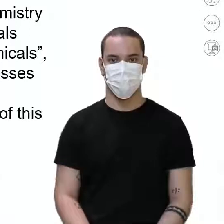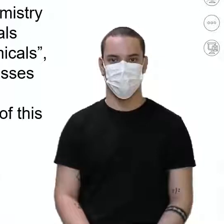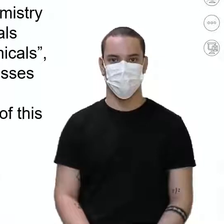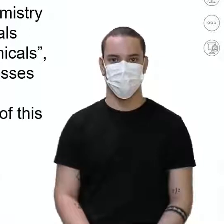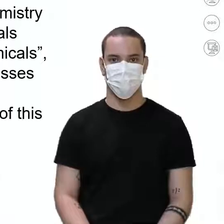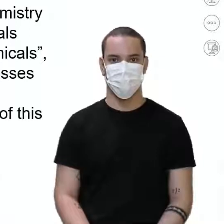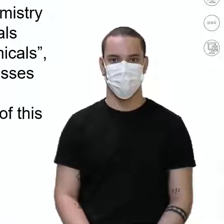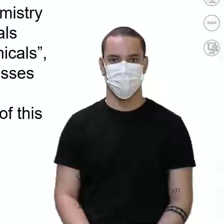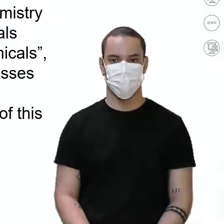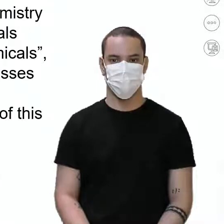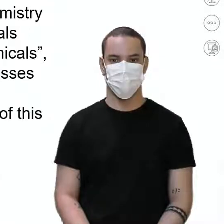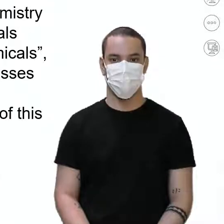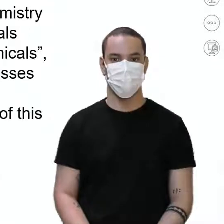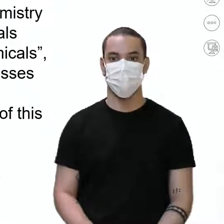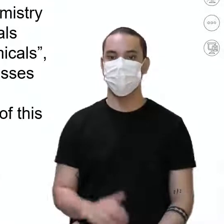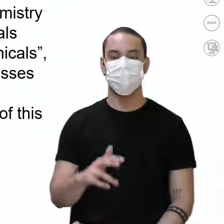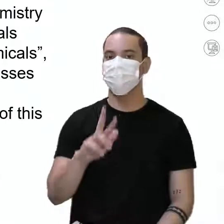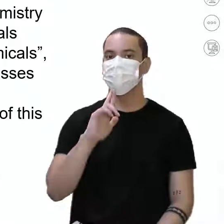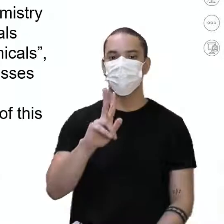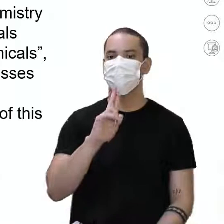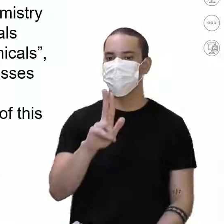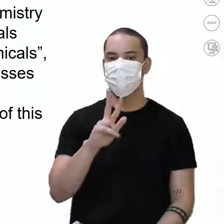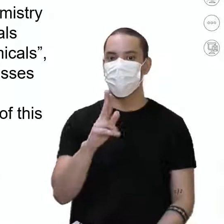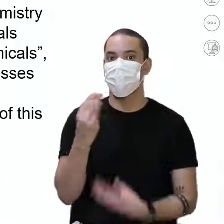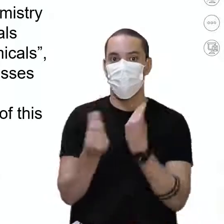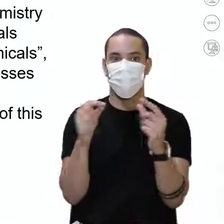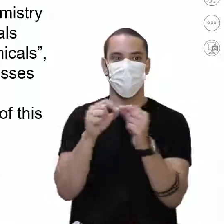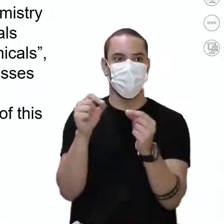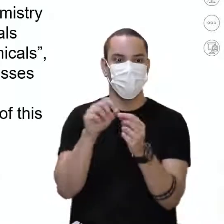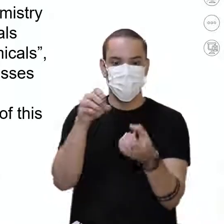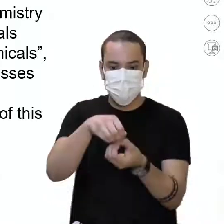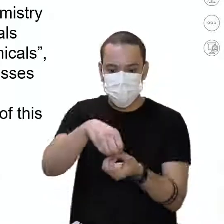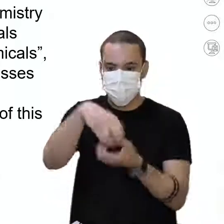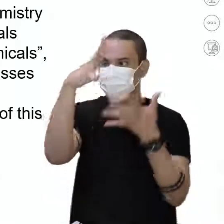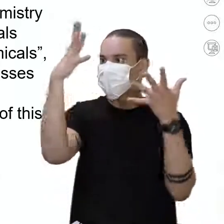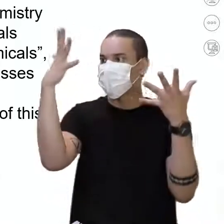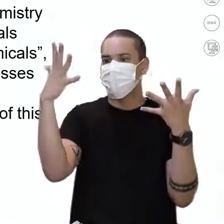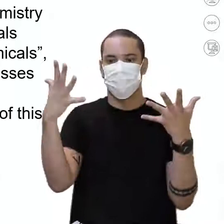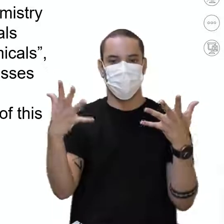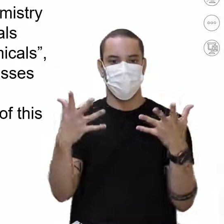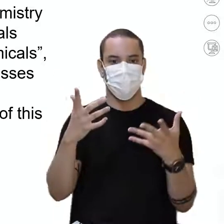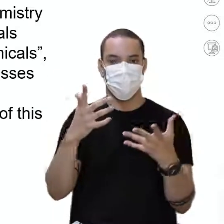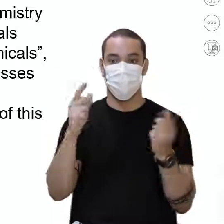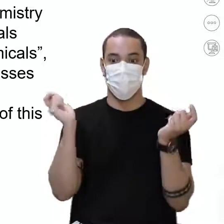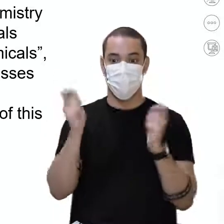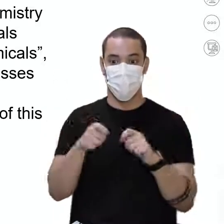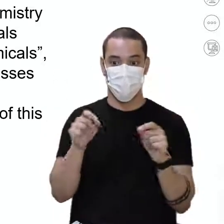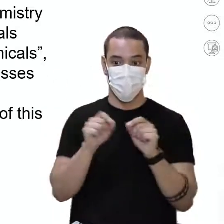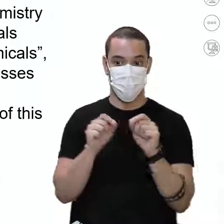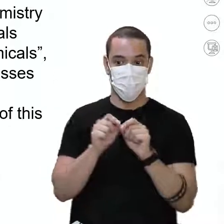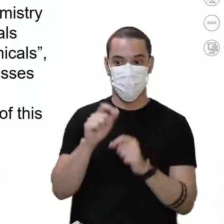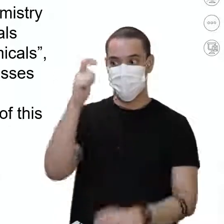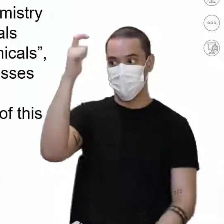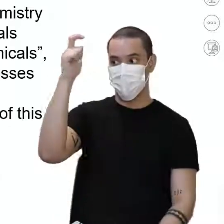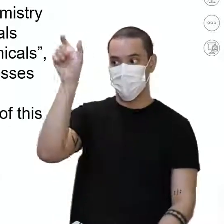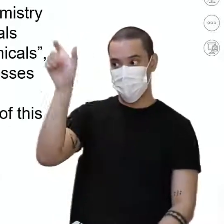fall in love with you. Não há poções mágicas que possa fazer alguém